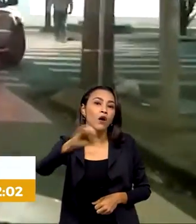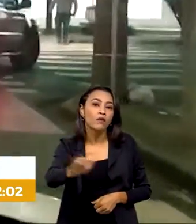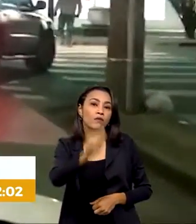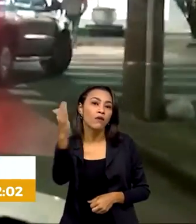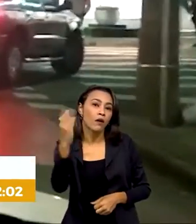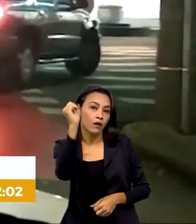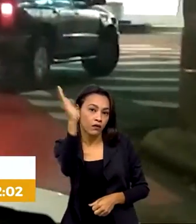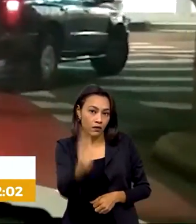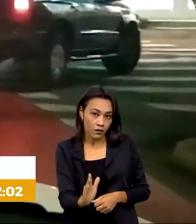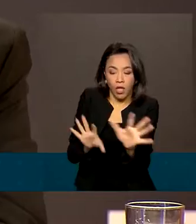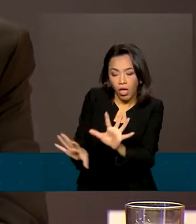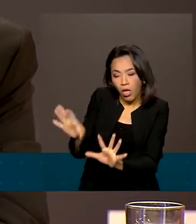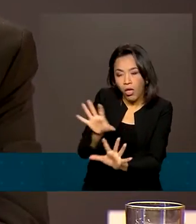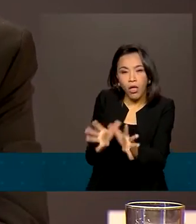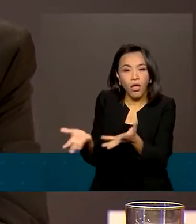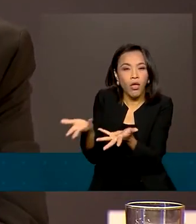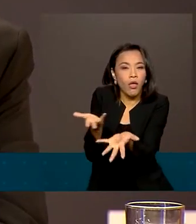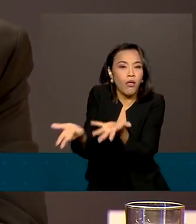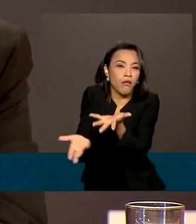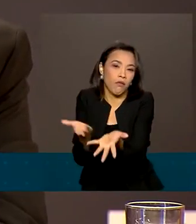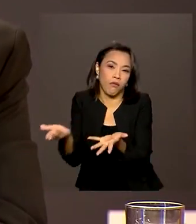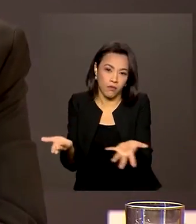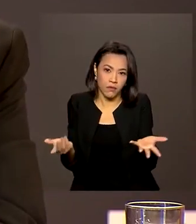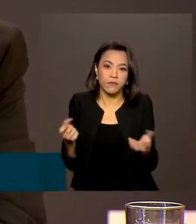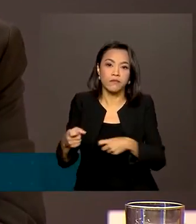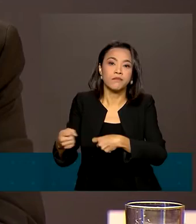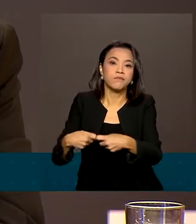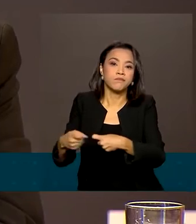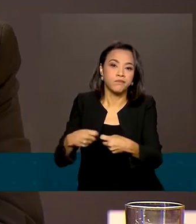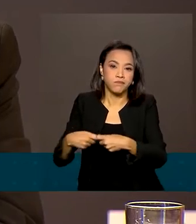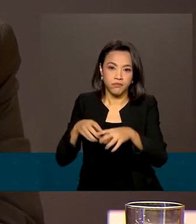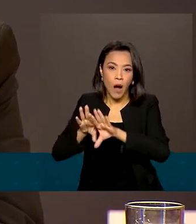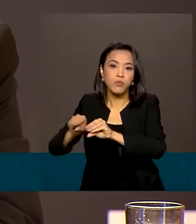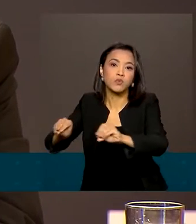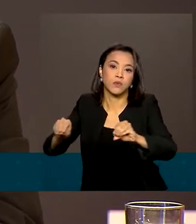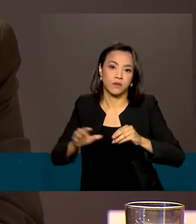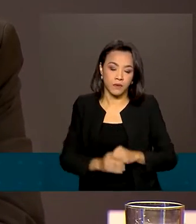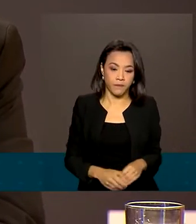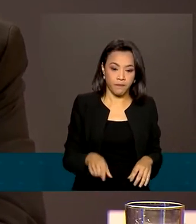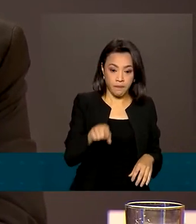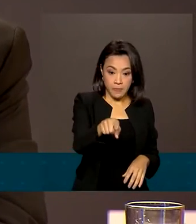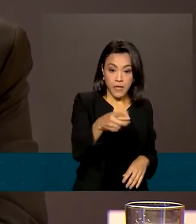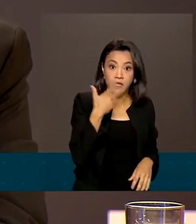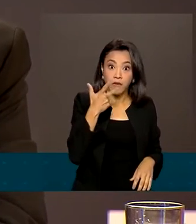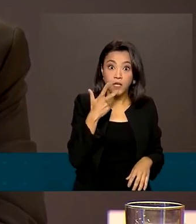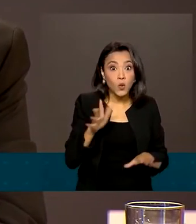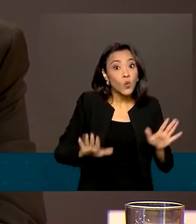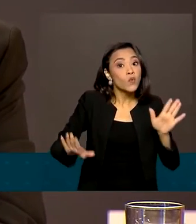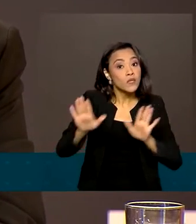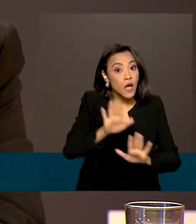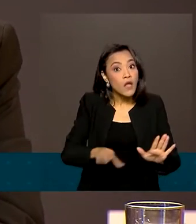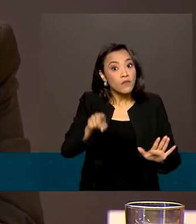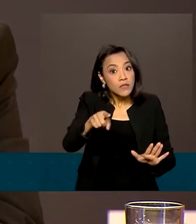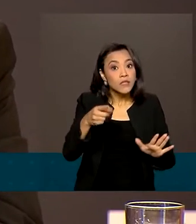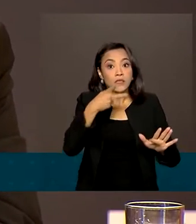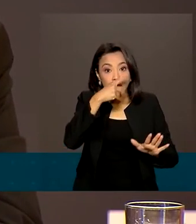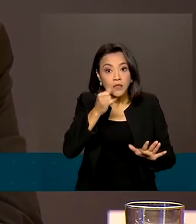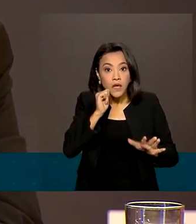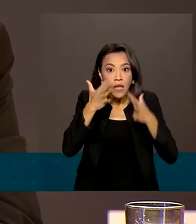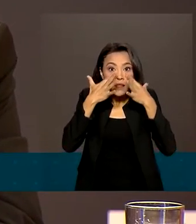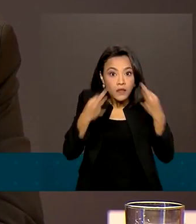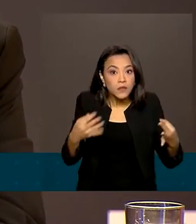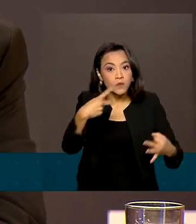Catarina e São Paulo eles estão sendo alcançados por criminosos que